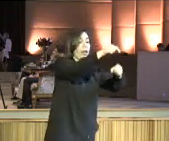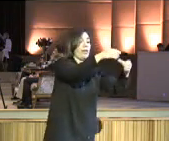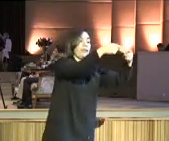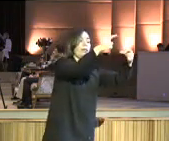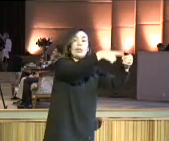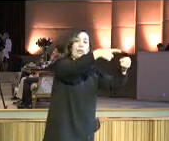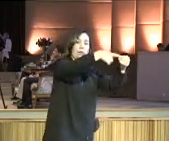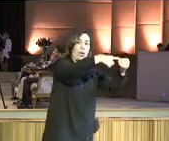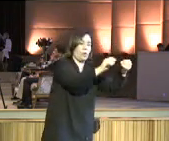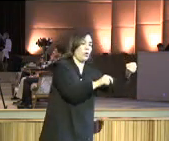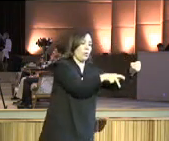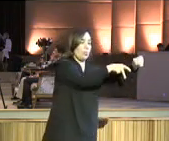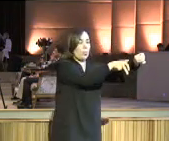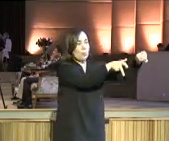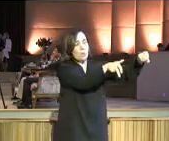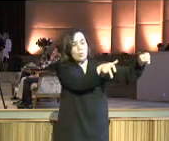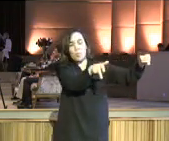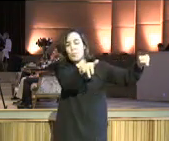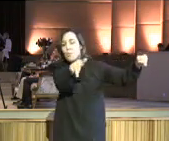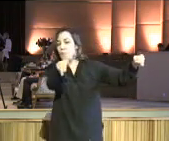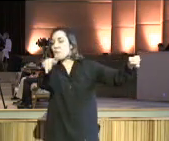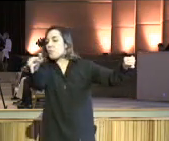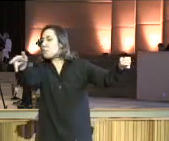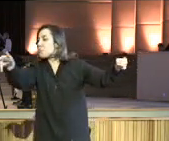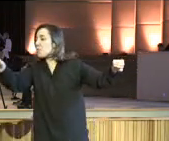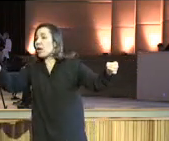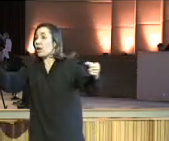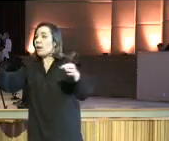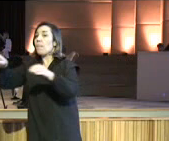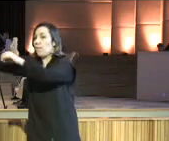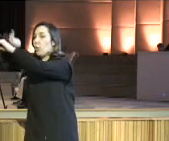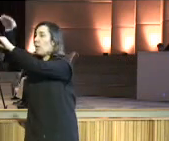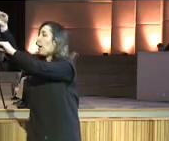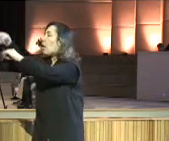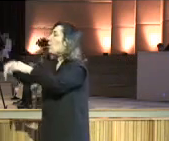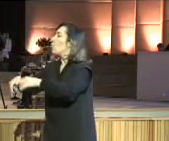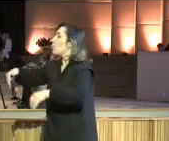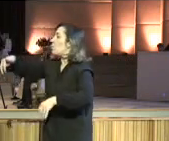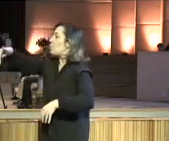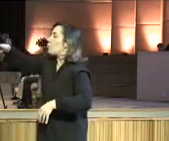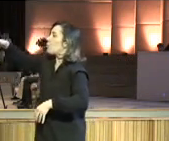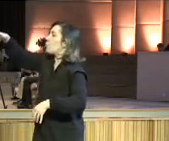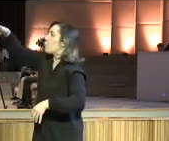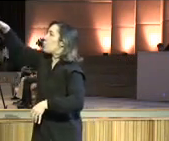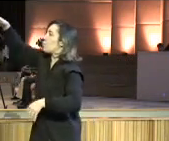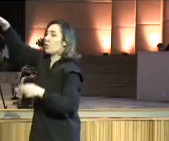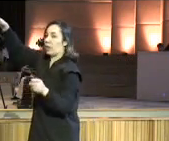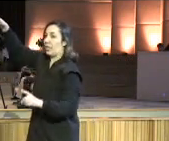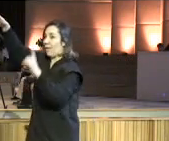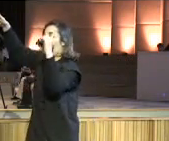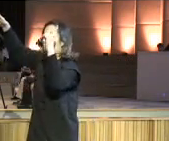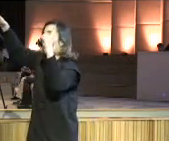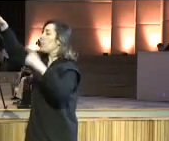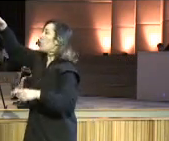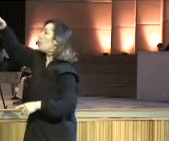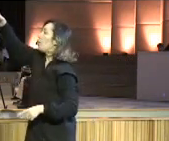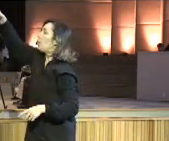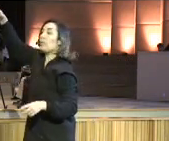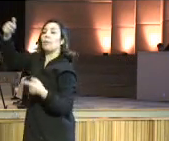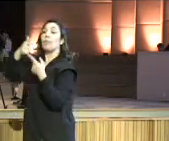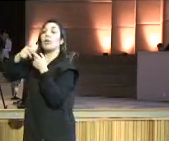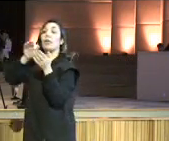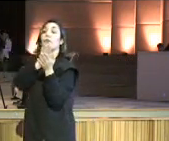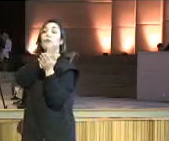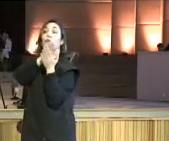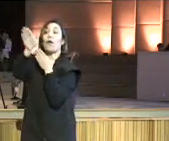ao fundo do vale, e ele começa a subir o Monte das Oliveiras, fugindo da cidade.